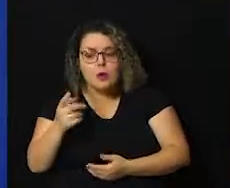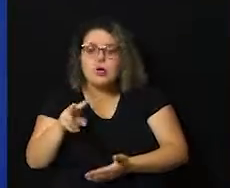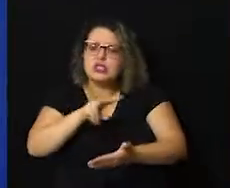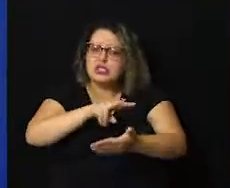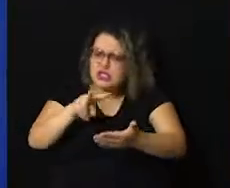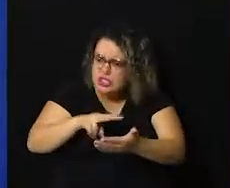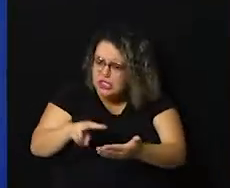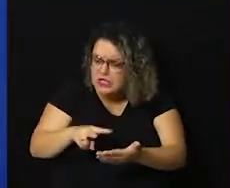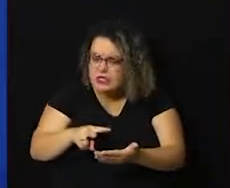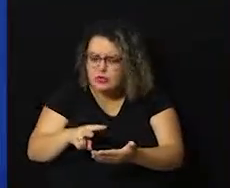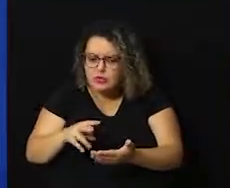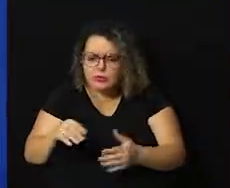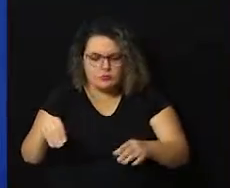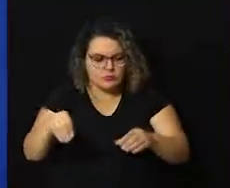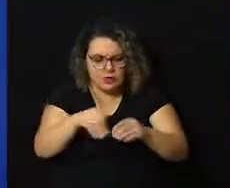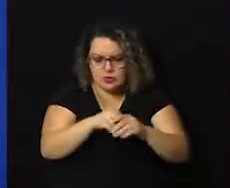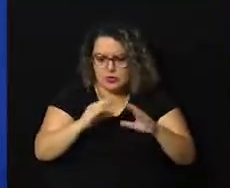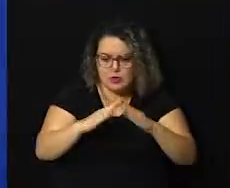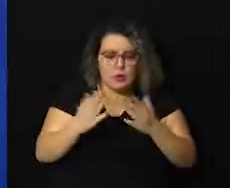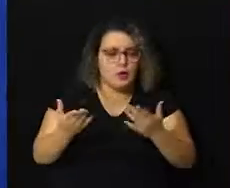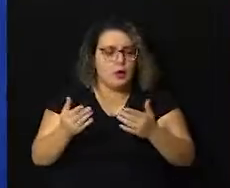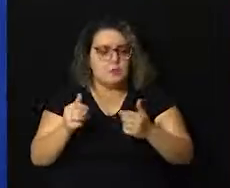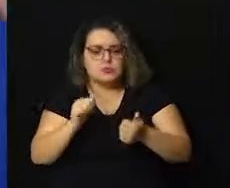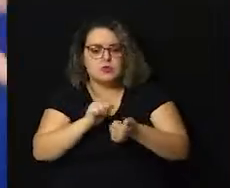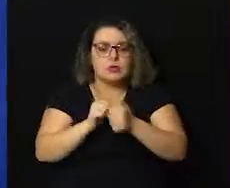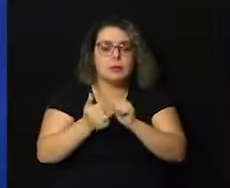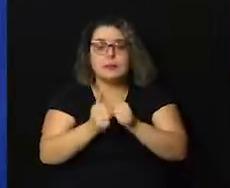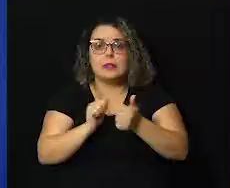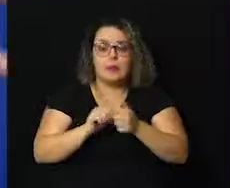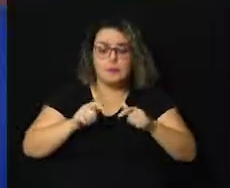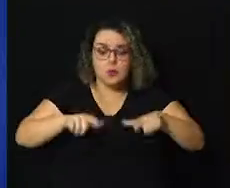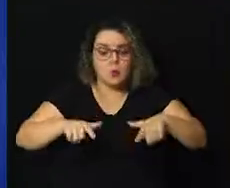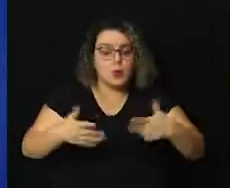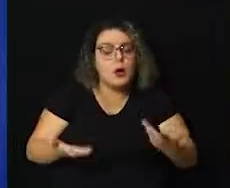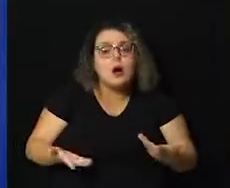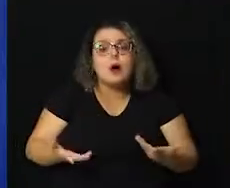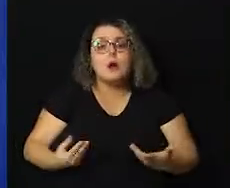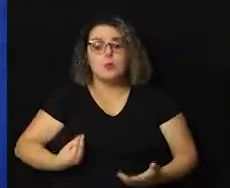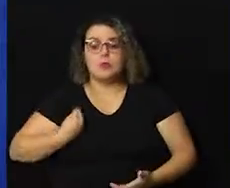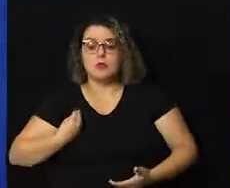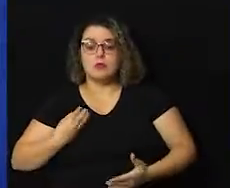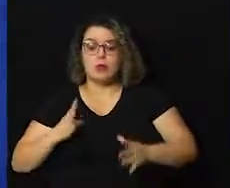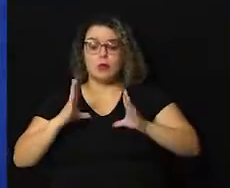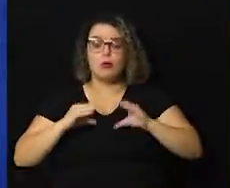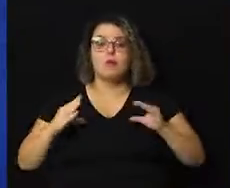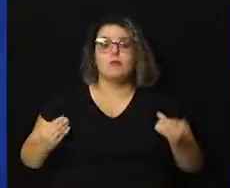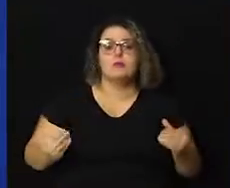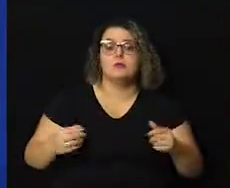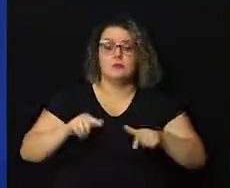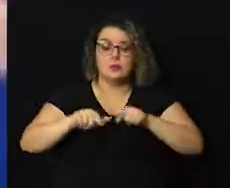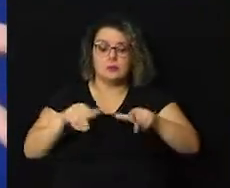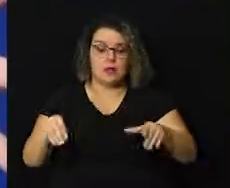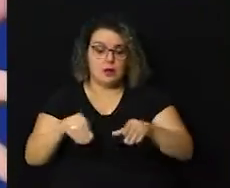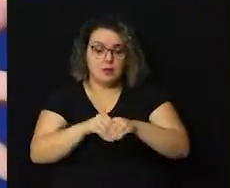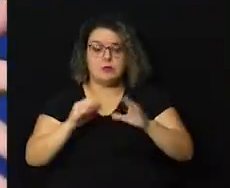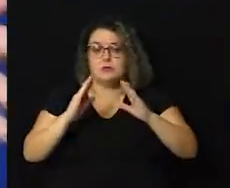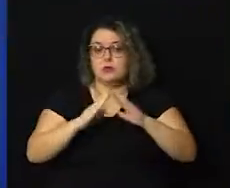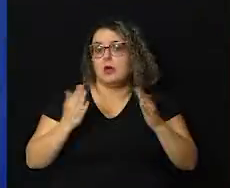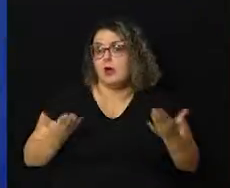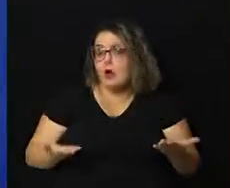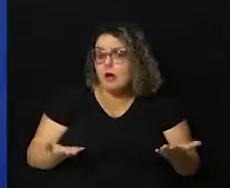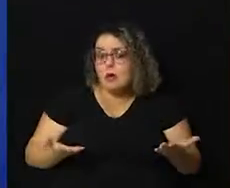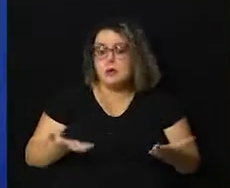também que eu já li Todo mundo começou a ficar em casa não preciso reformar meu canto preciso ter uma vida melhor já que eu vou fazer Home Office